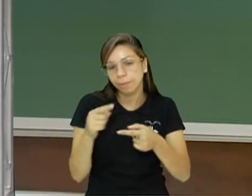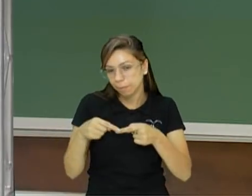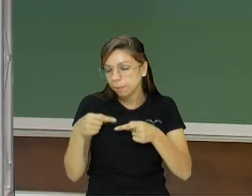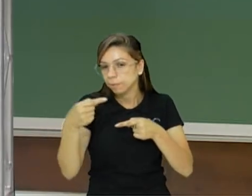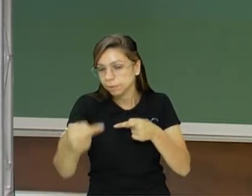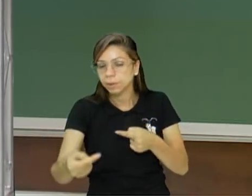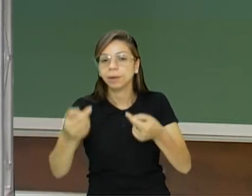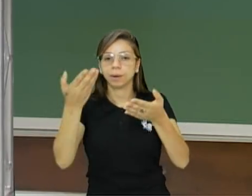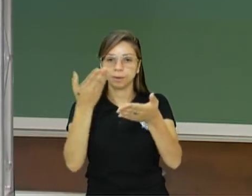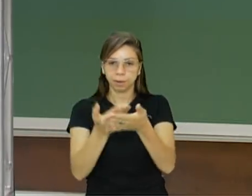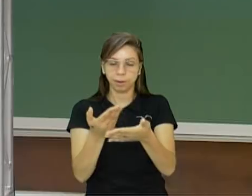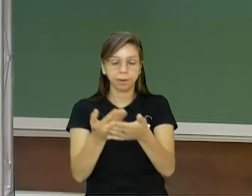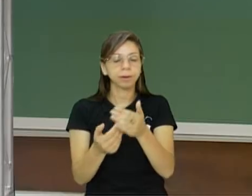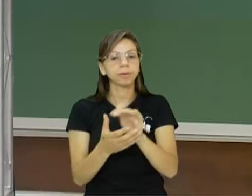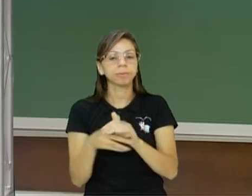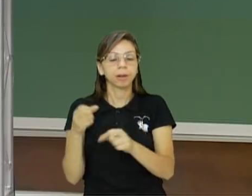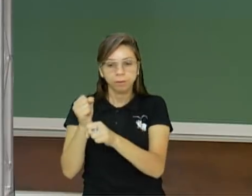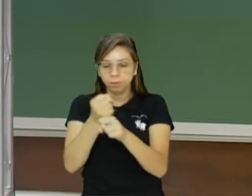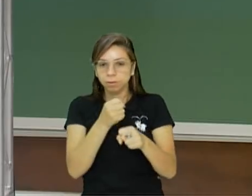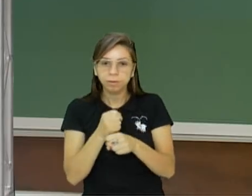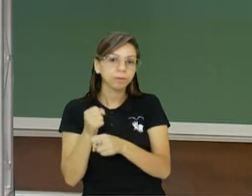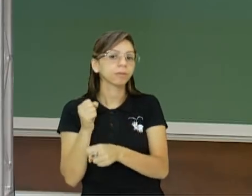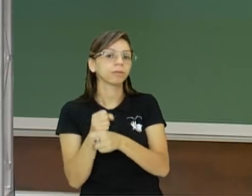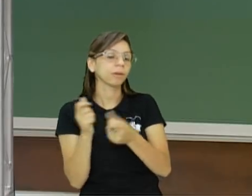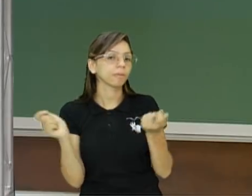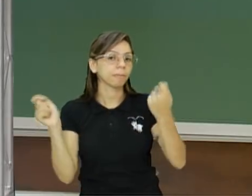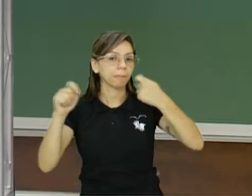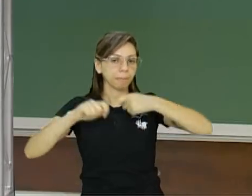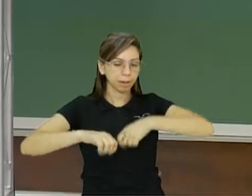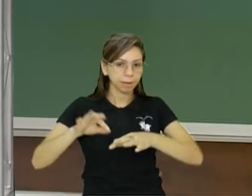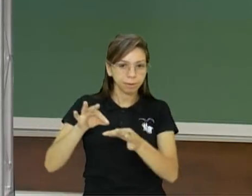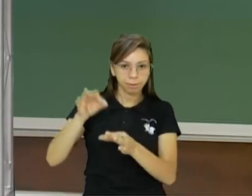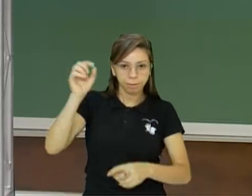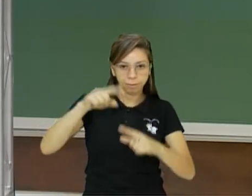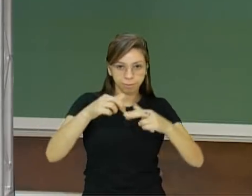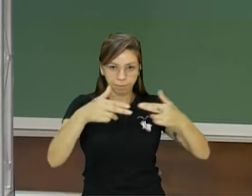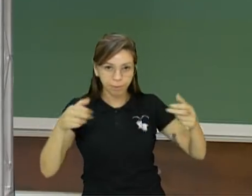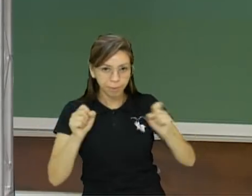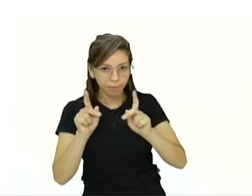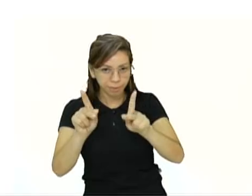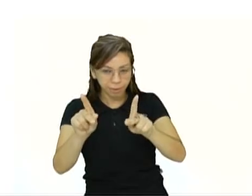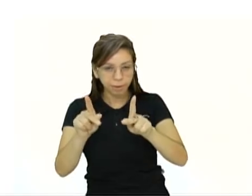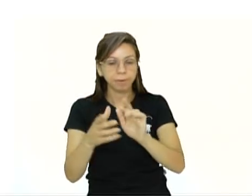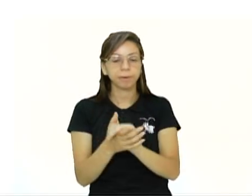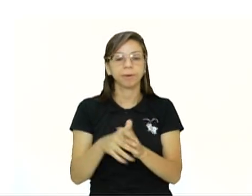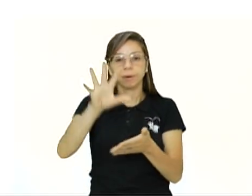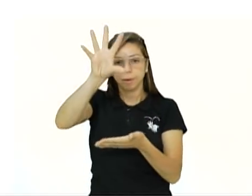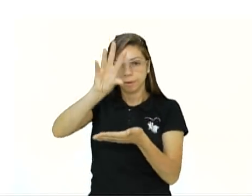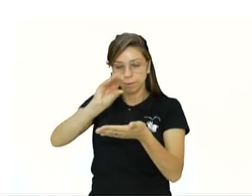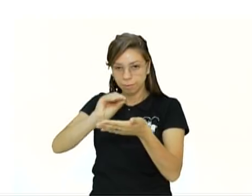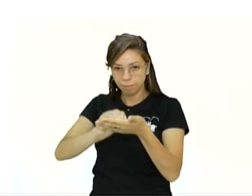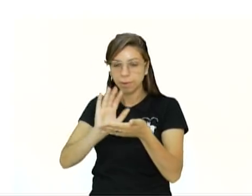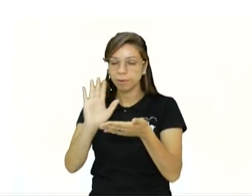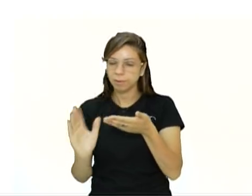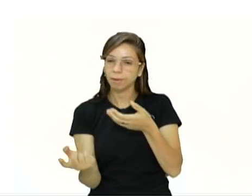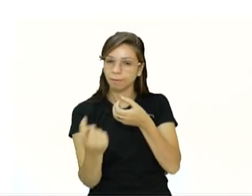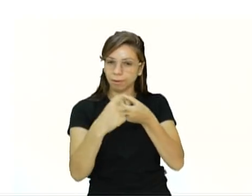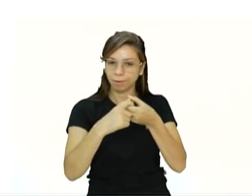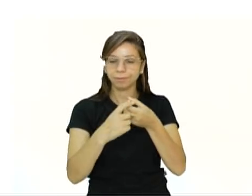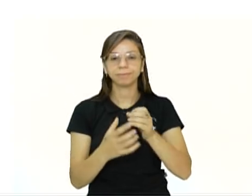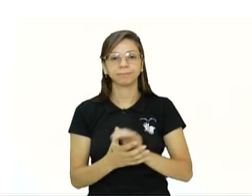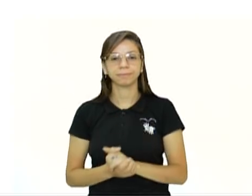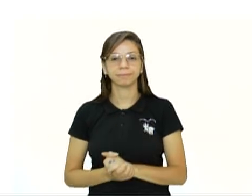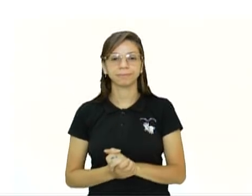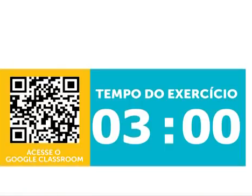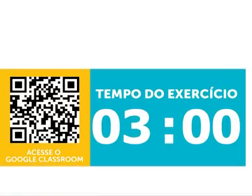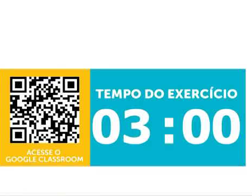próxima aula, para poder construir sólidos, vocês vão precisar desses materiais, certinho? Copiem aí, daqui a pouco a gente volta.